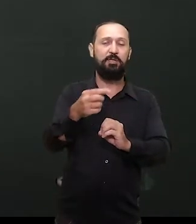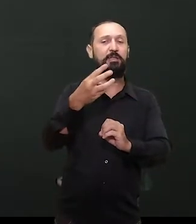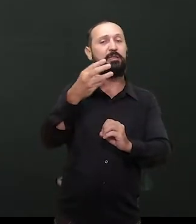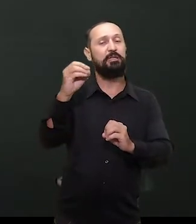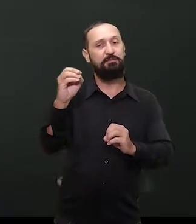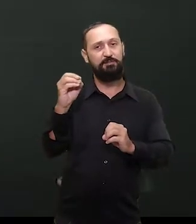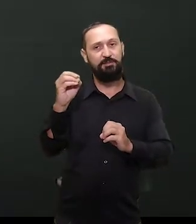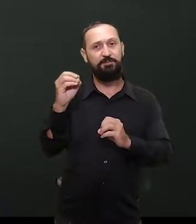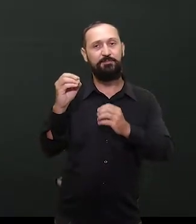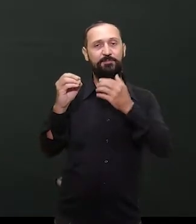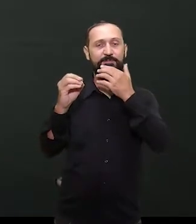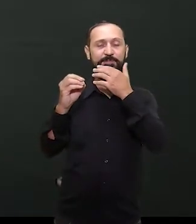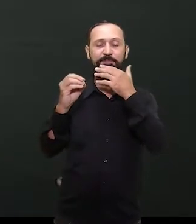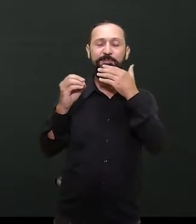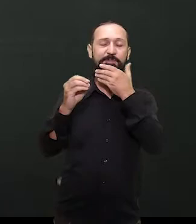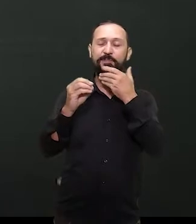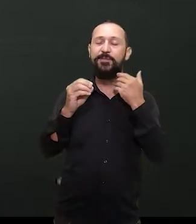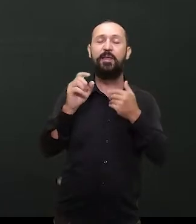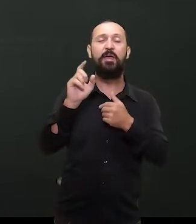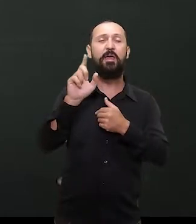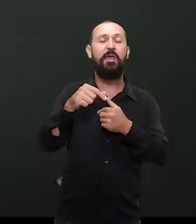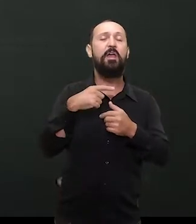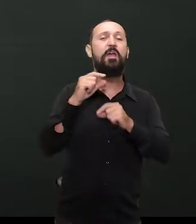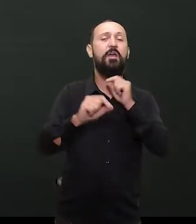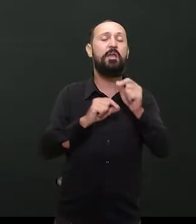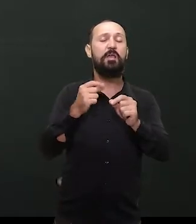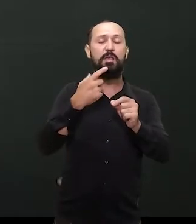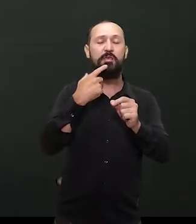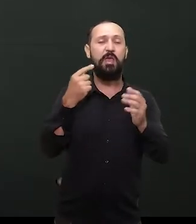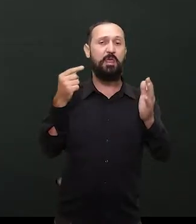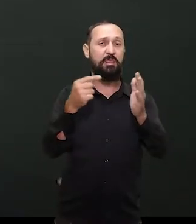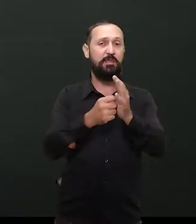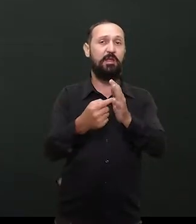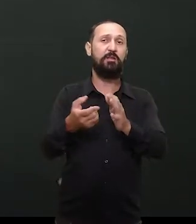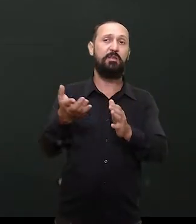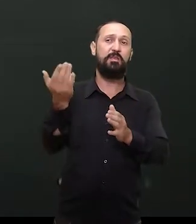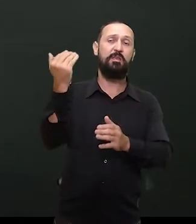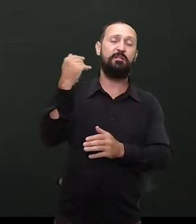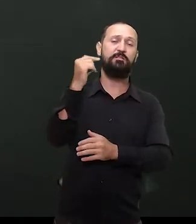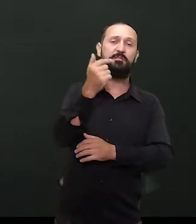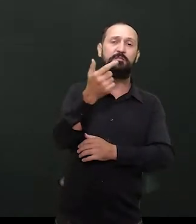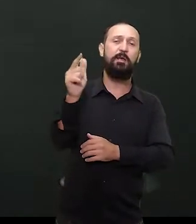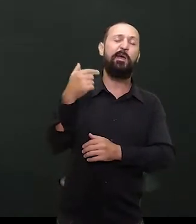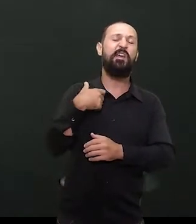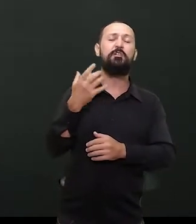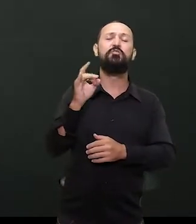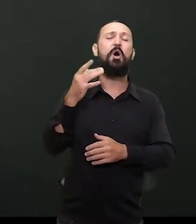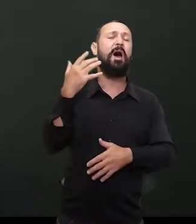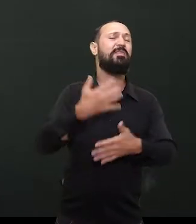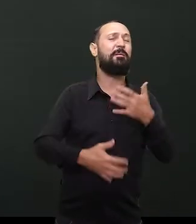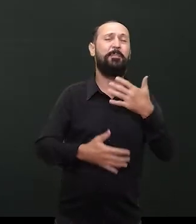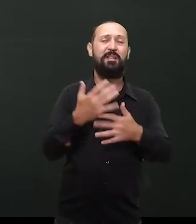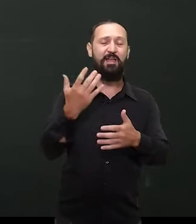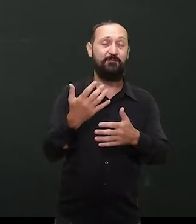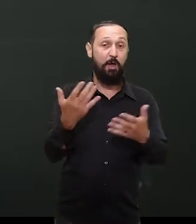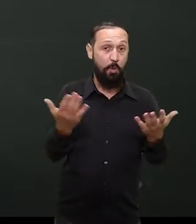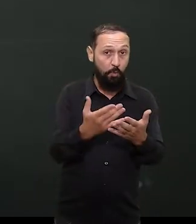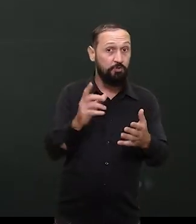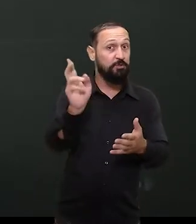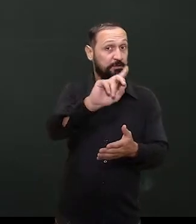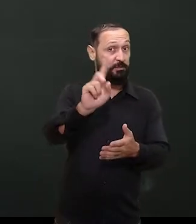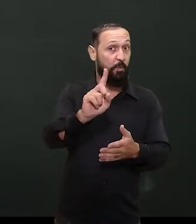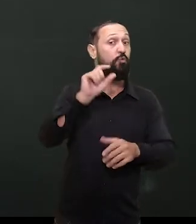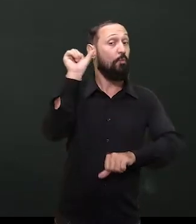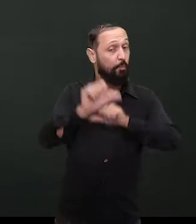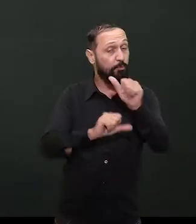300 ocorrências são na verdade ocorrências que anteriormente eram tipificados como perturbação e agora